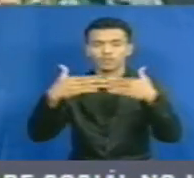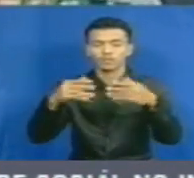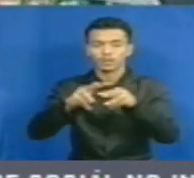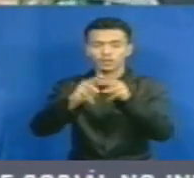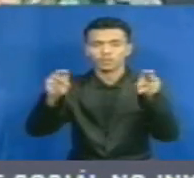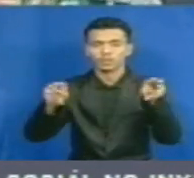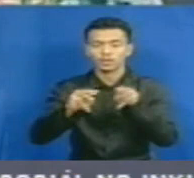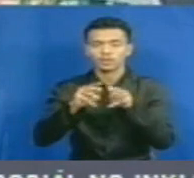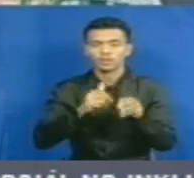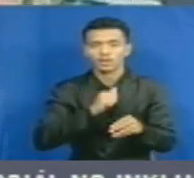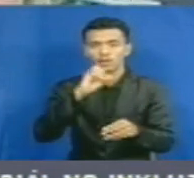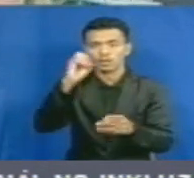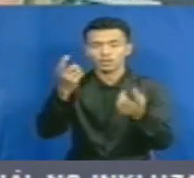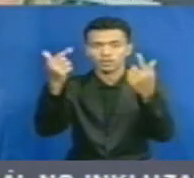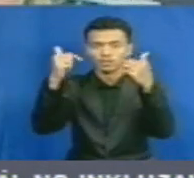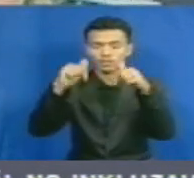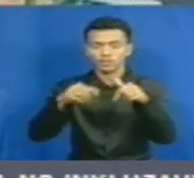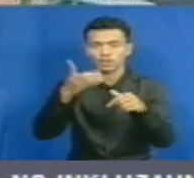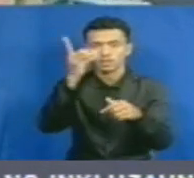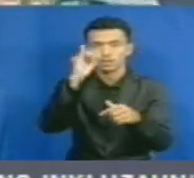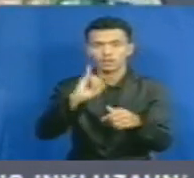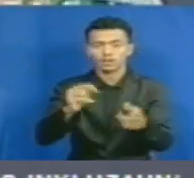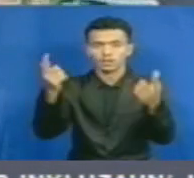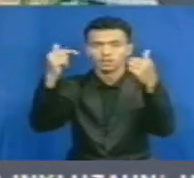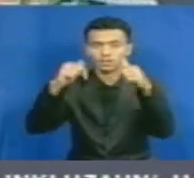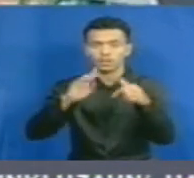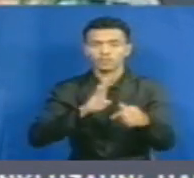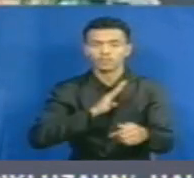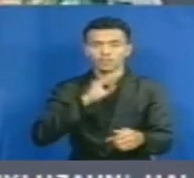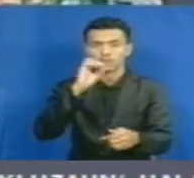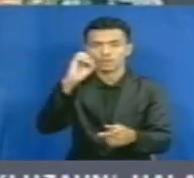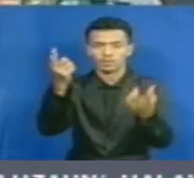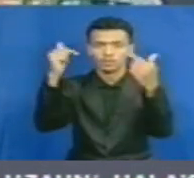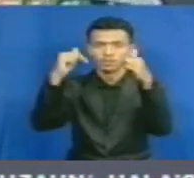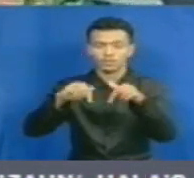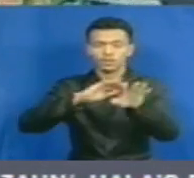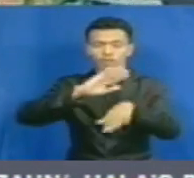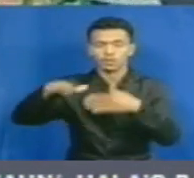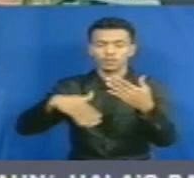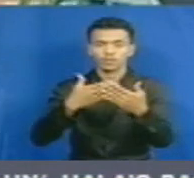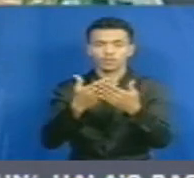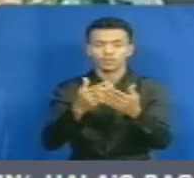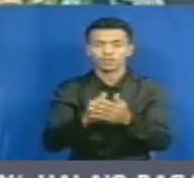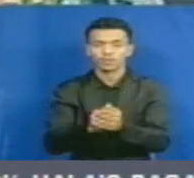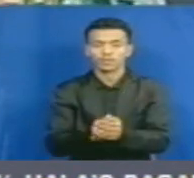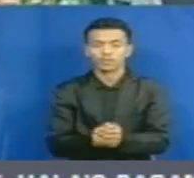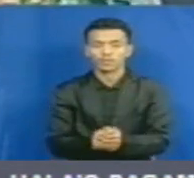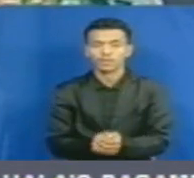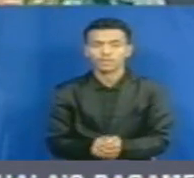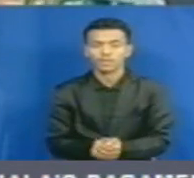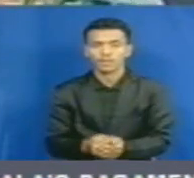municipio Ainaru mai, capital Dili mai, Punaru mai. Toto e